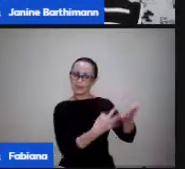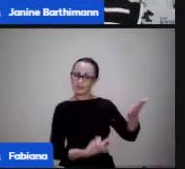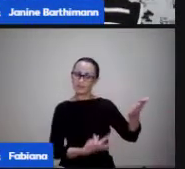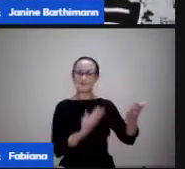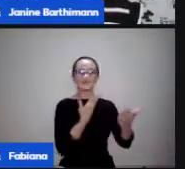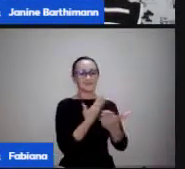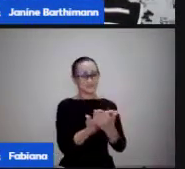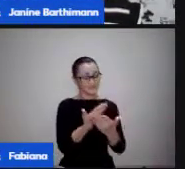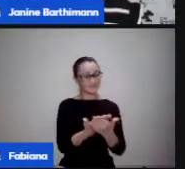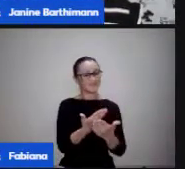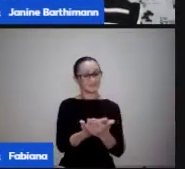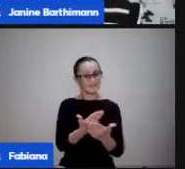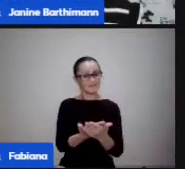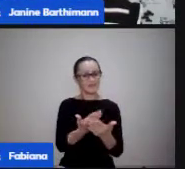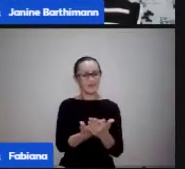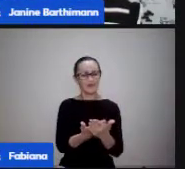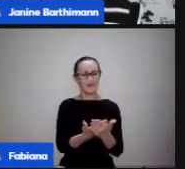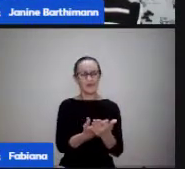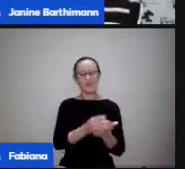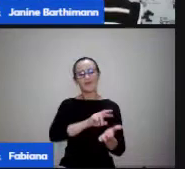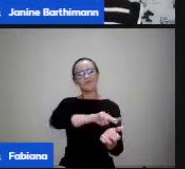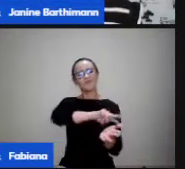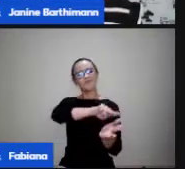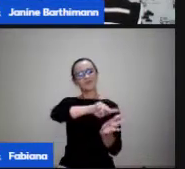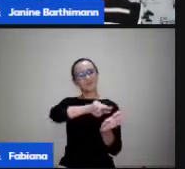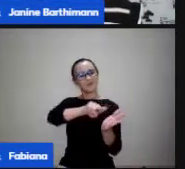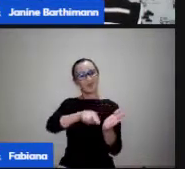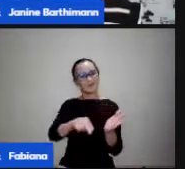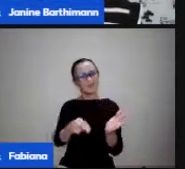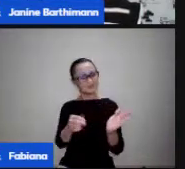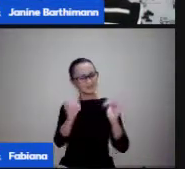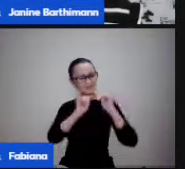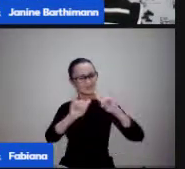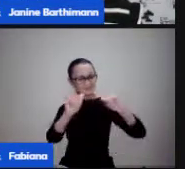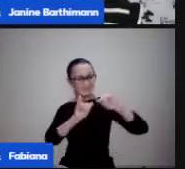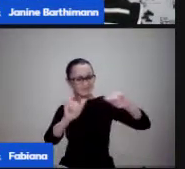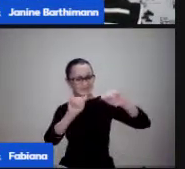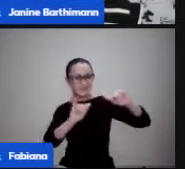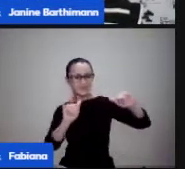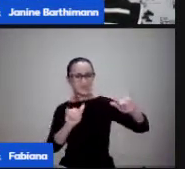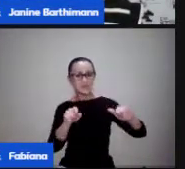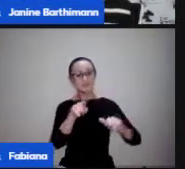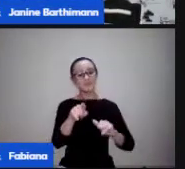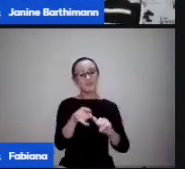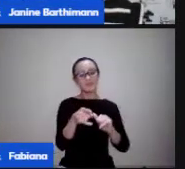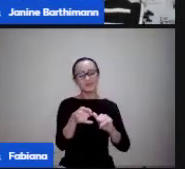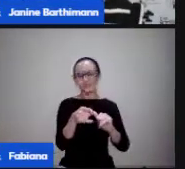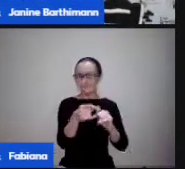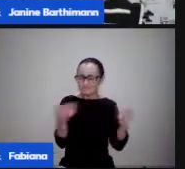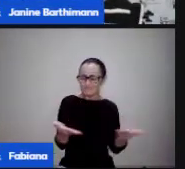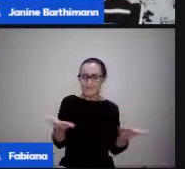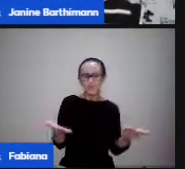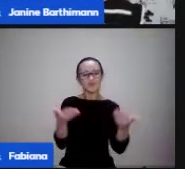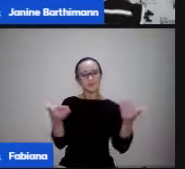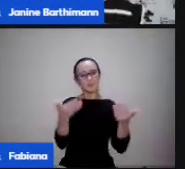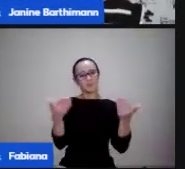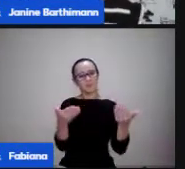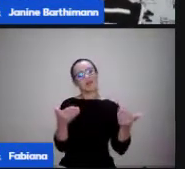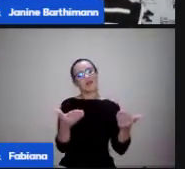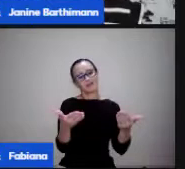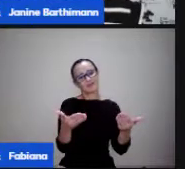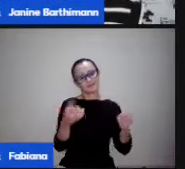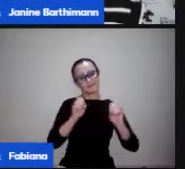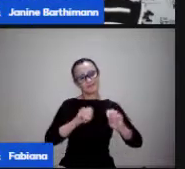estudar, né? Ele é recheado de alguma coisa para você melhorar o seu fazer pedagógico.